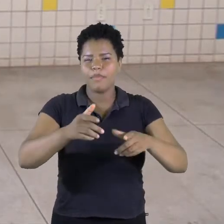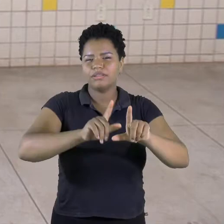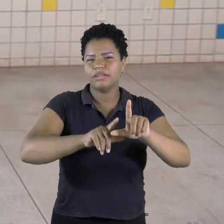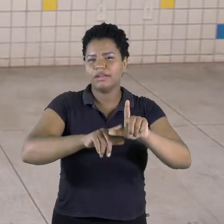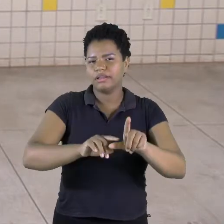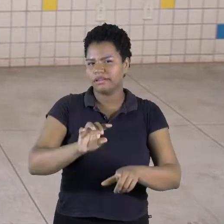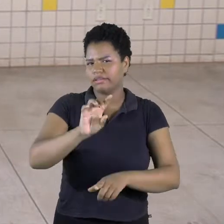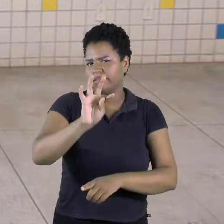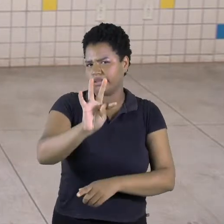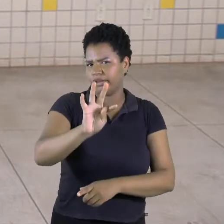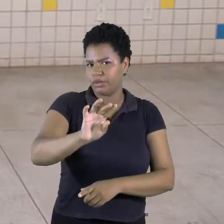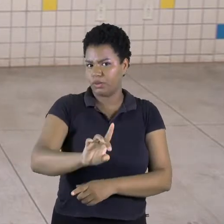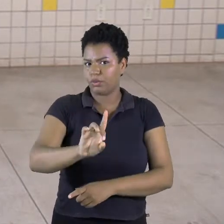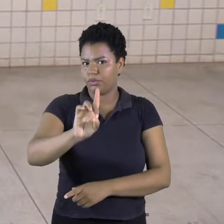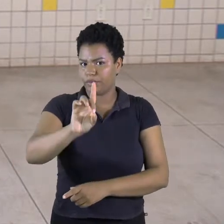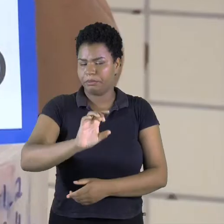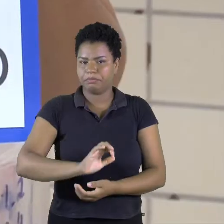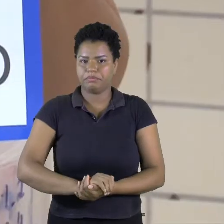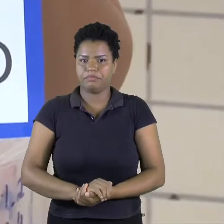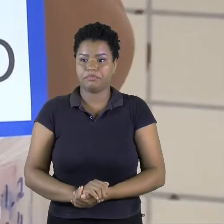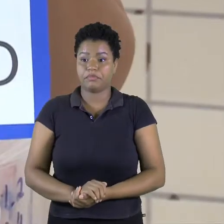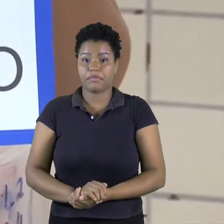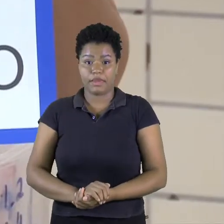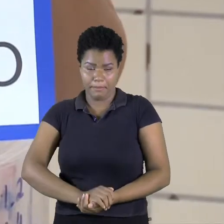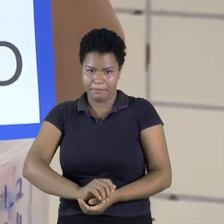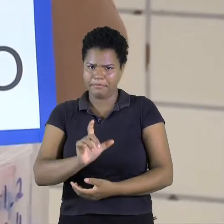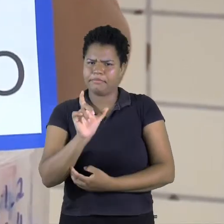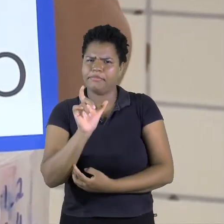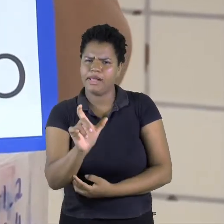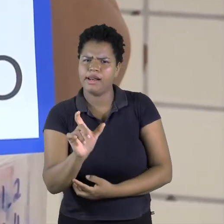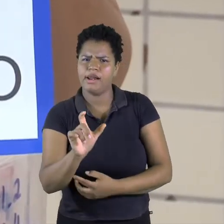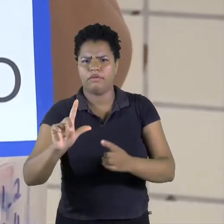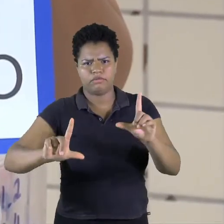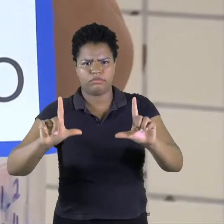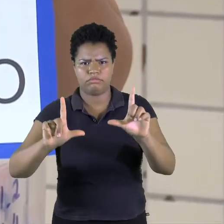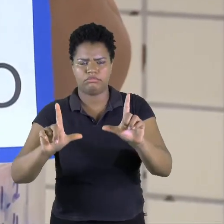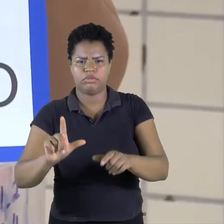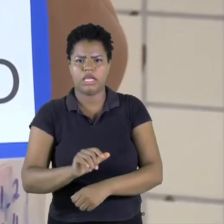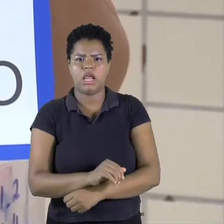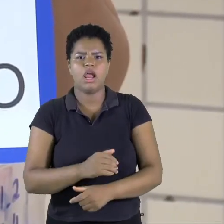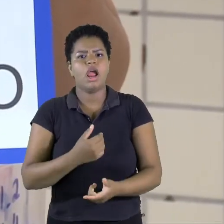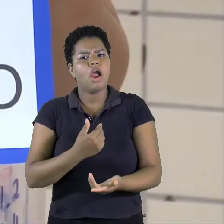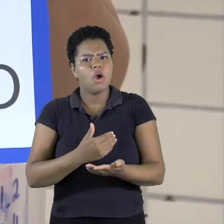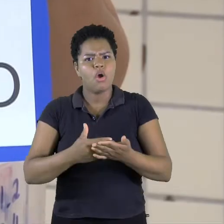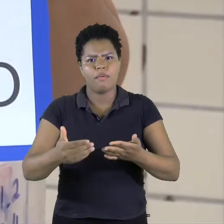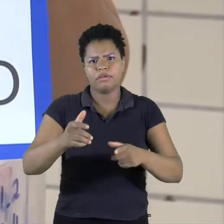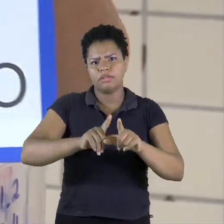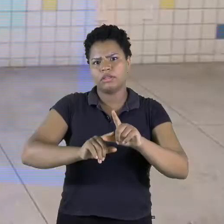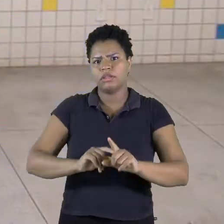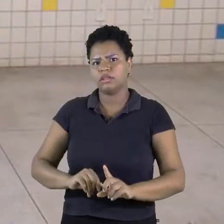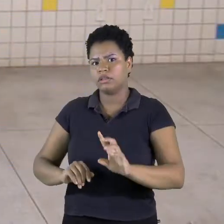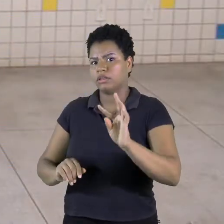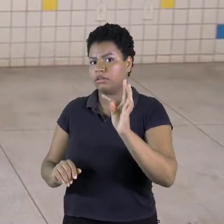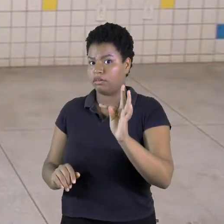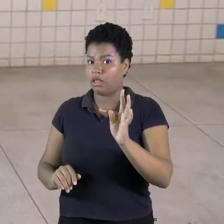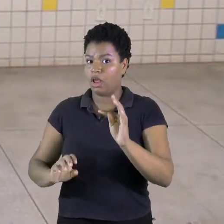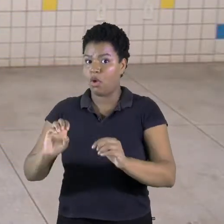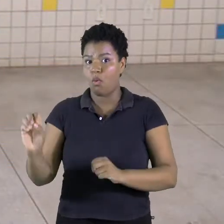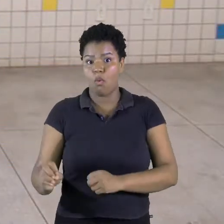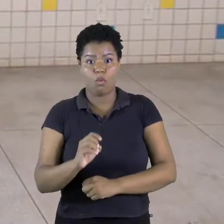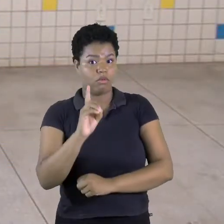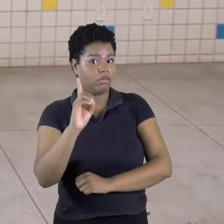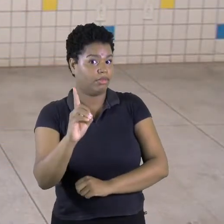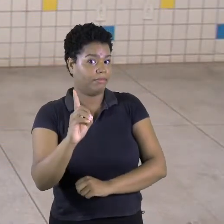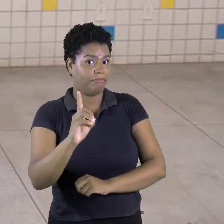Televisão. A palavra televisão é com T de tatu ou D de dado? Vamos a outra